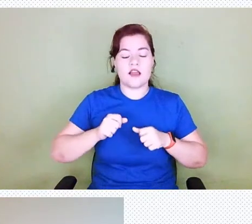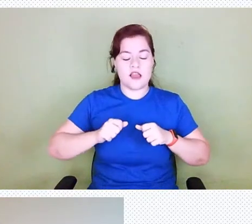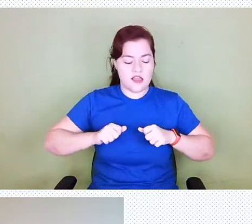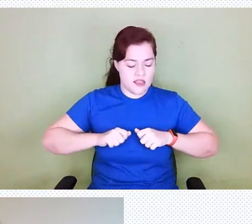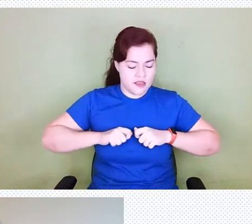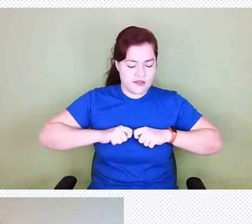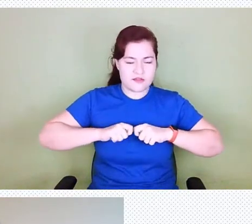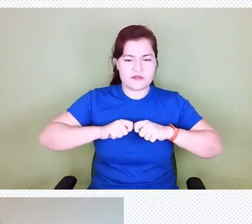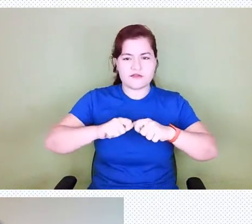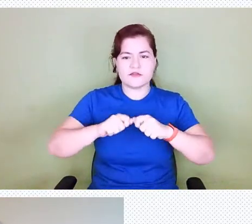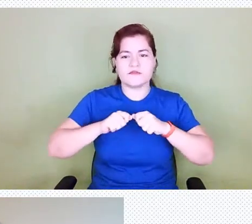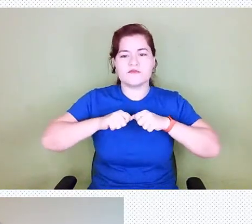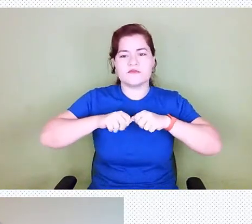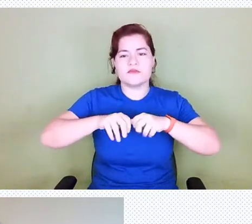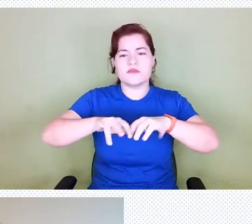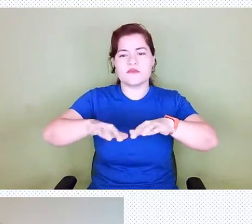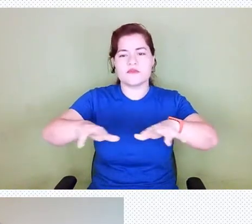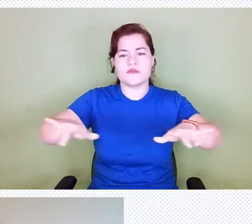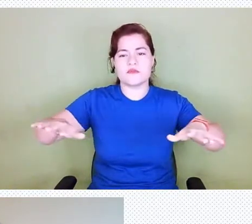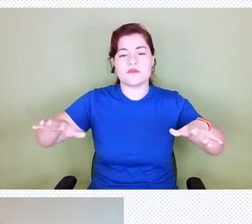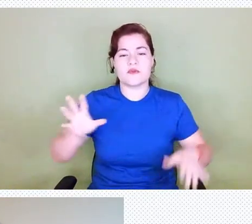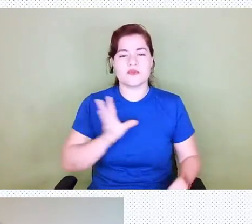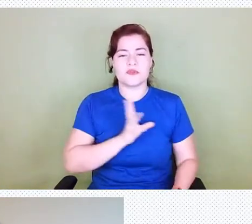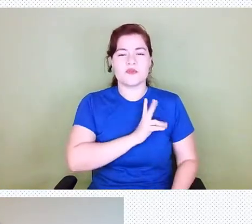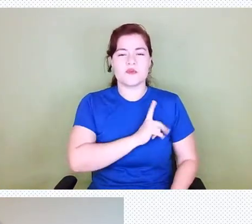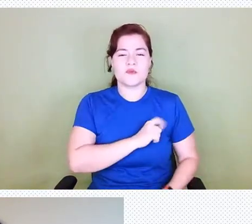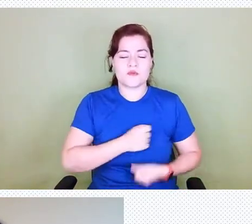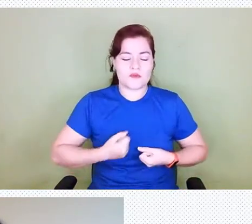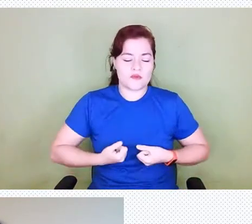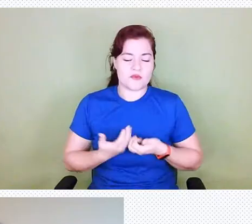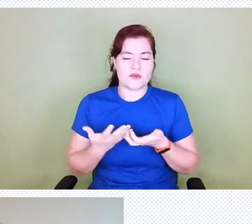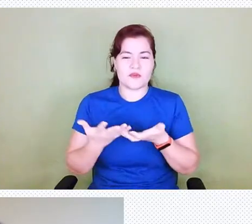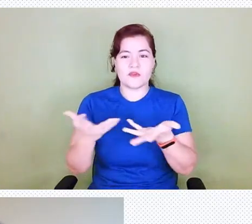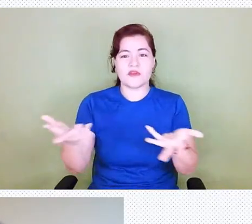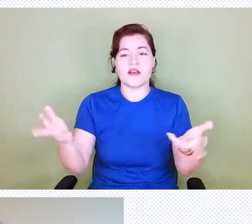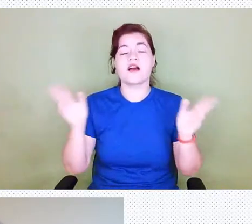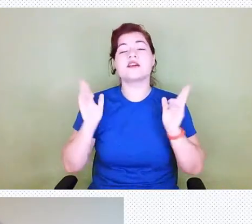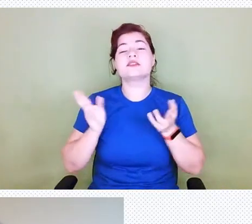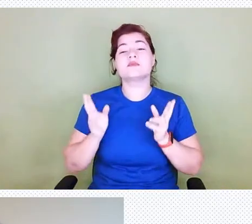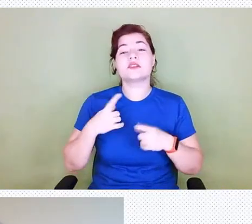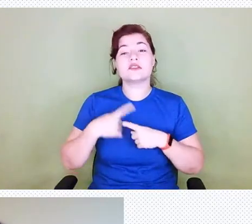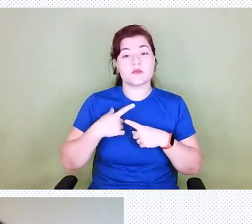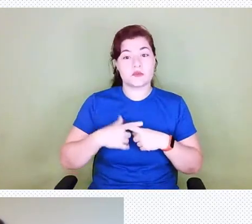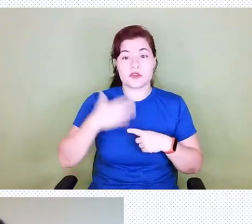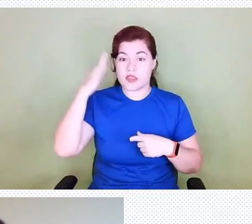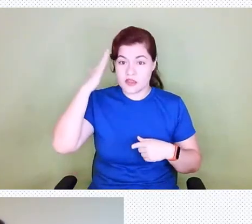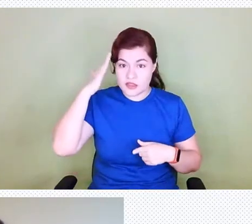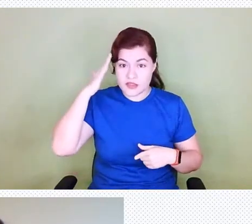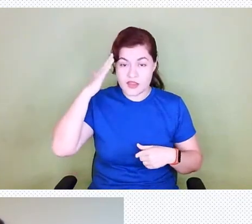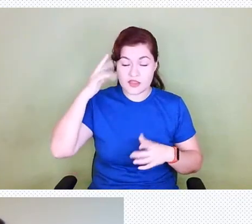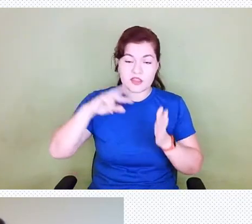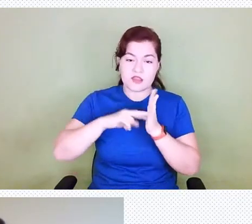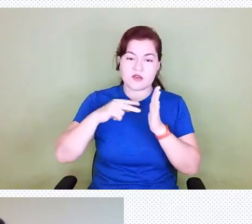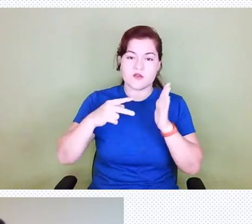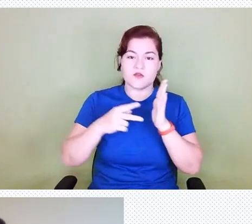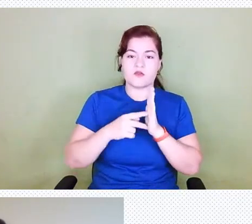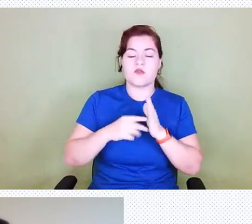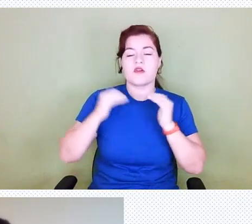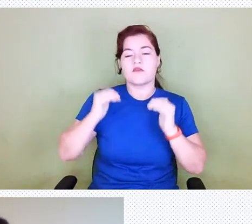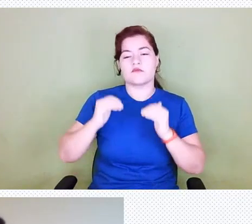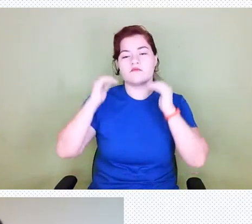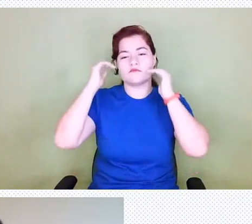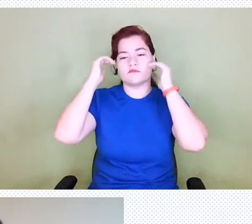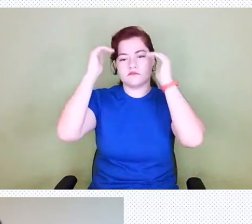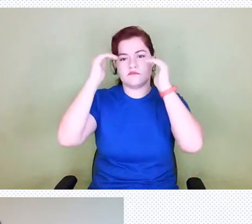amor, missionárias da esperança, porque elas entendem o significado do mestre